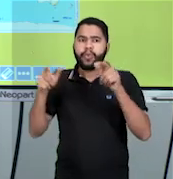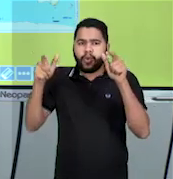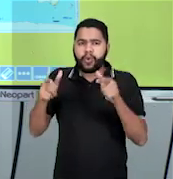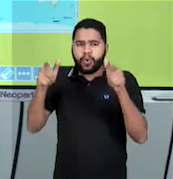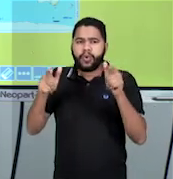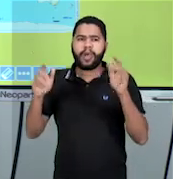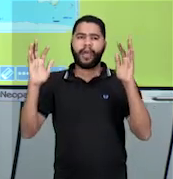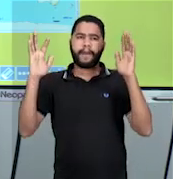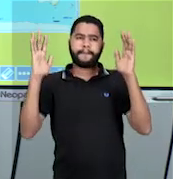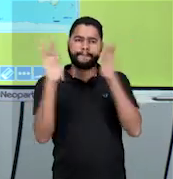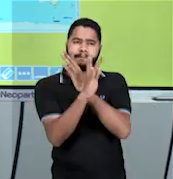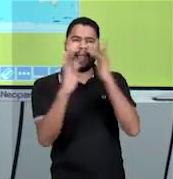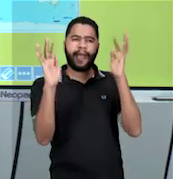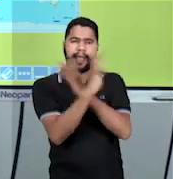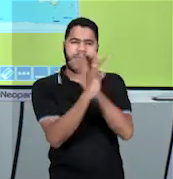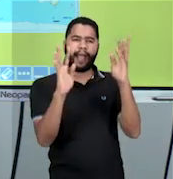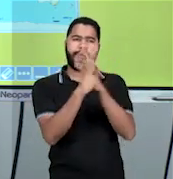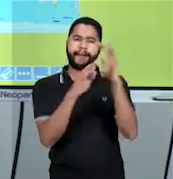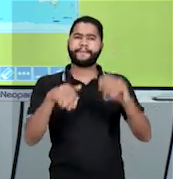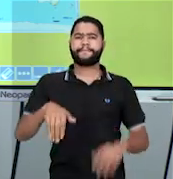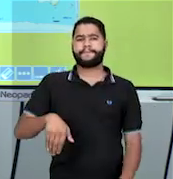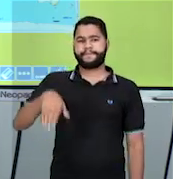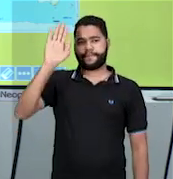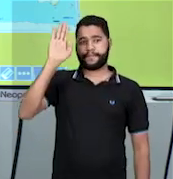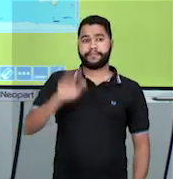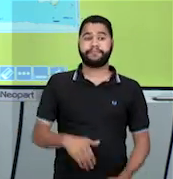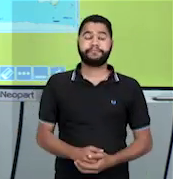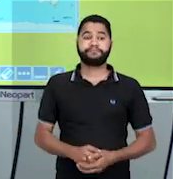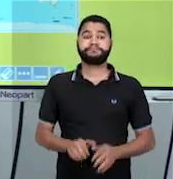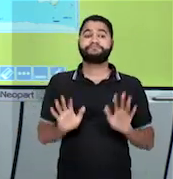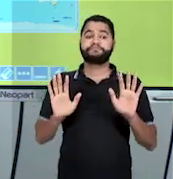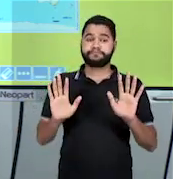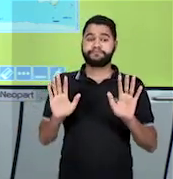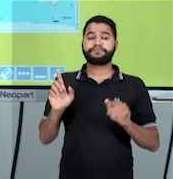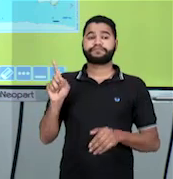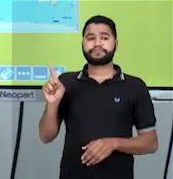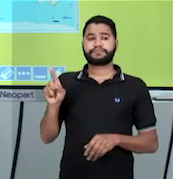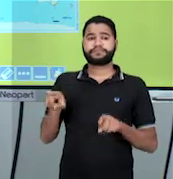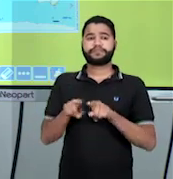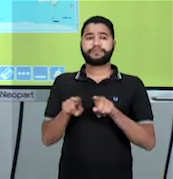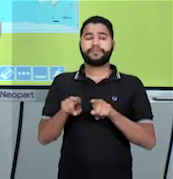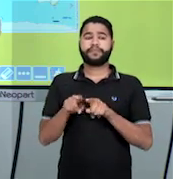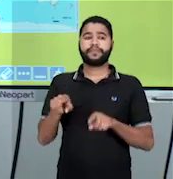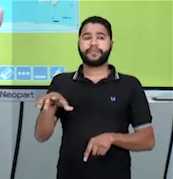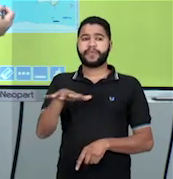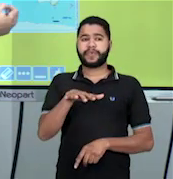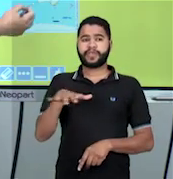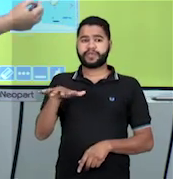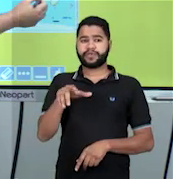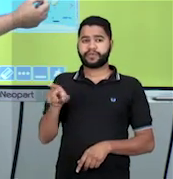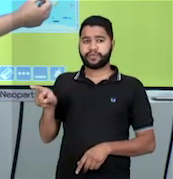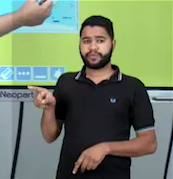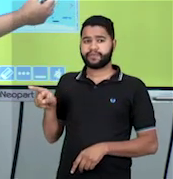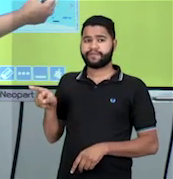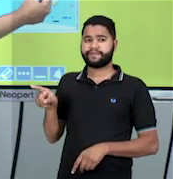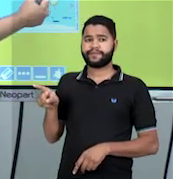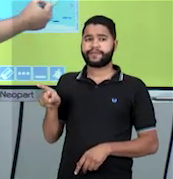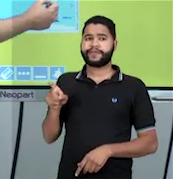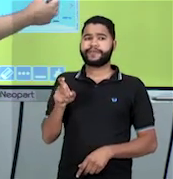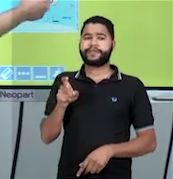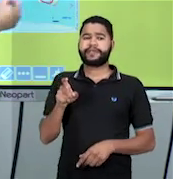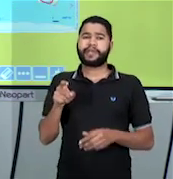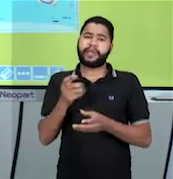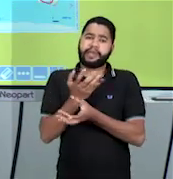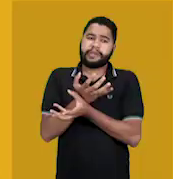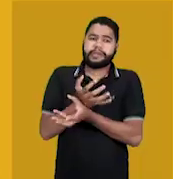populacionais, essas grandes concentrações de população. Em compensação, você tem essas regiões aqui, mais regiões de